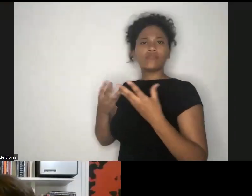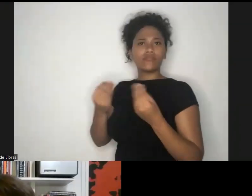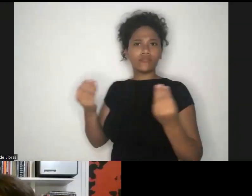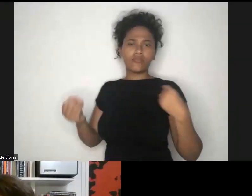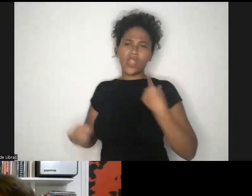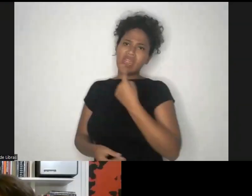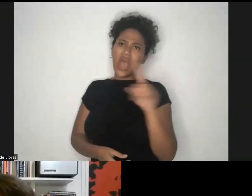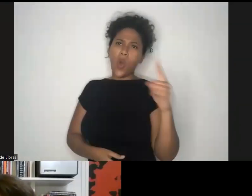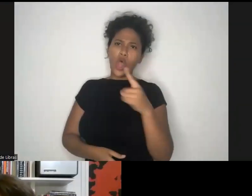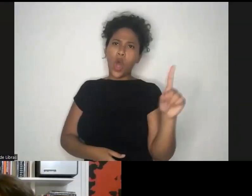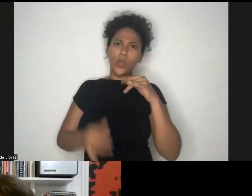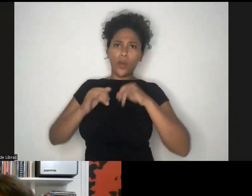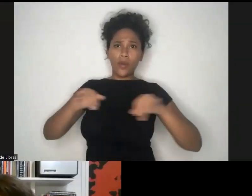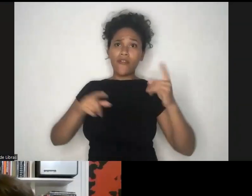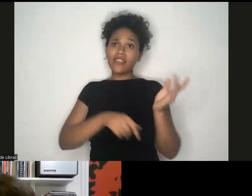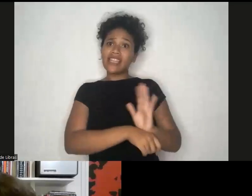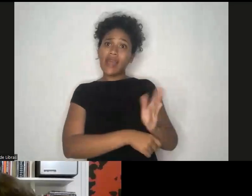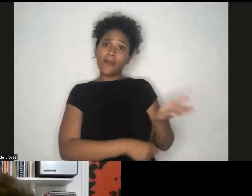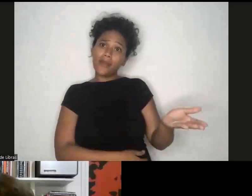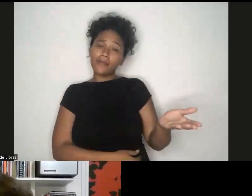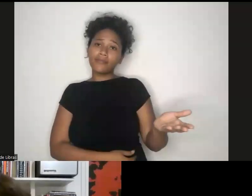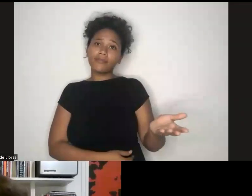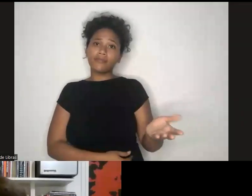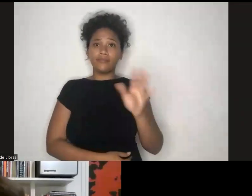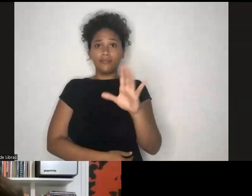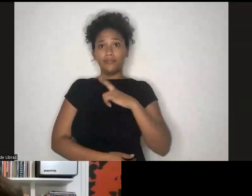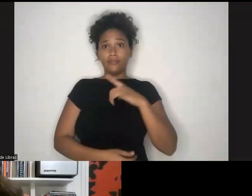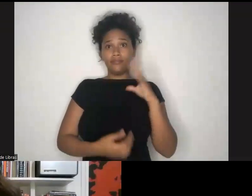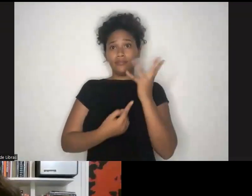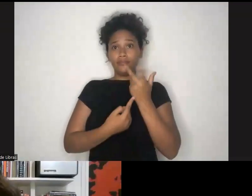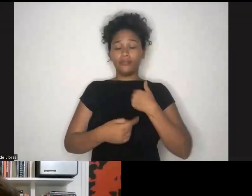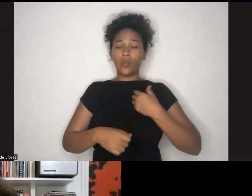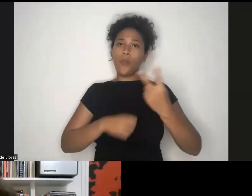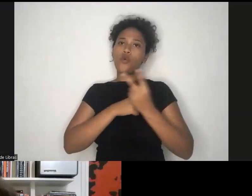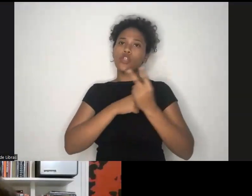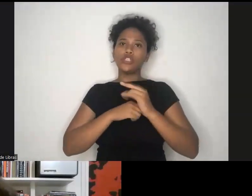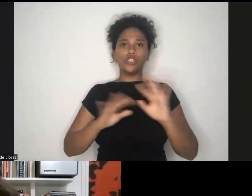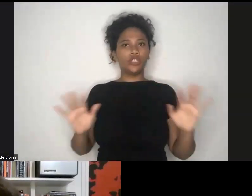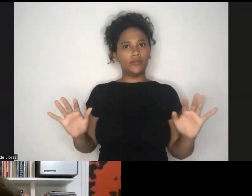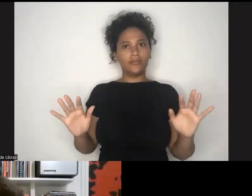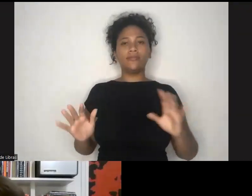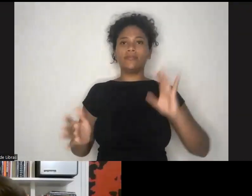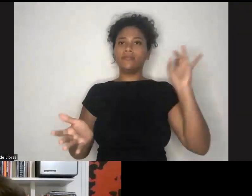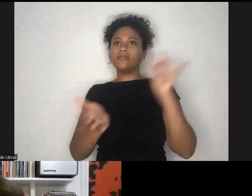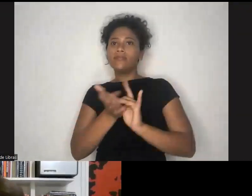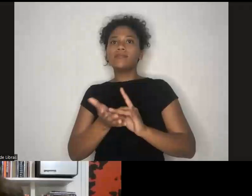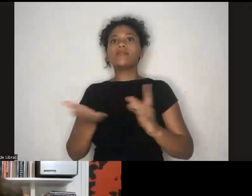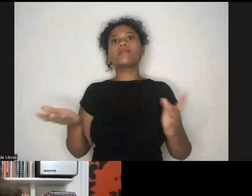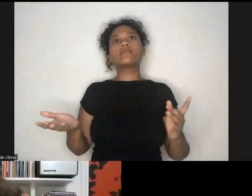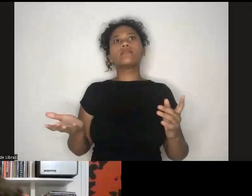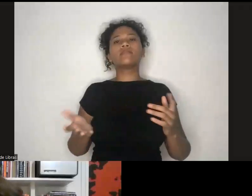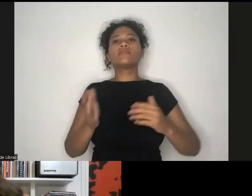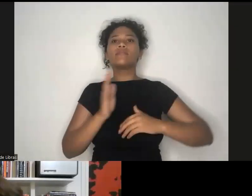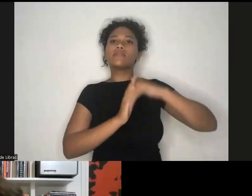várias publicidades para fazer cinema agora a minha arte eu protegi disso então assim eu realmente eu pintava